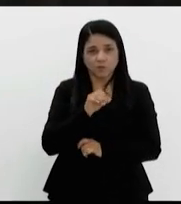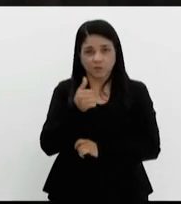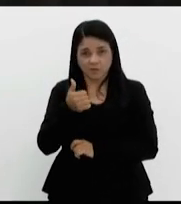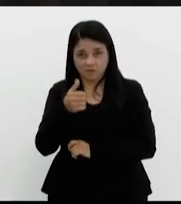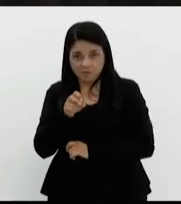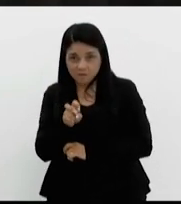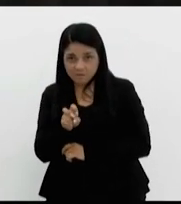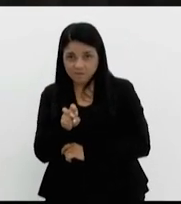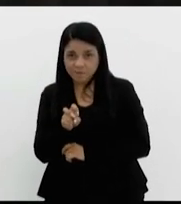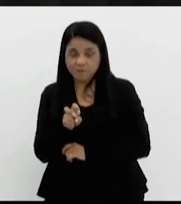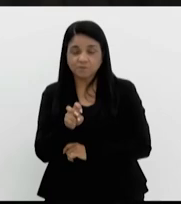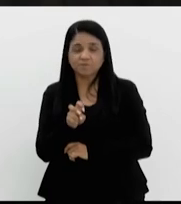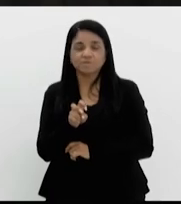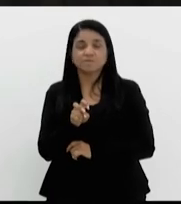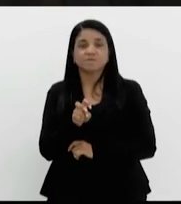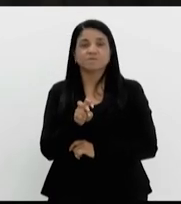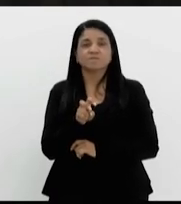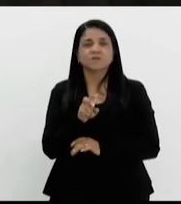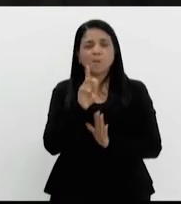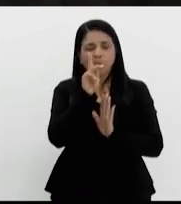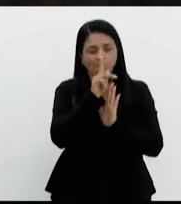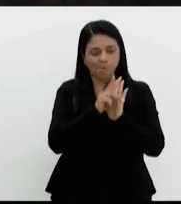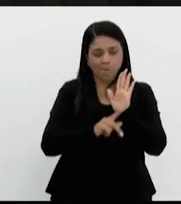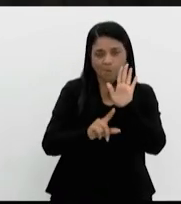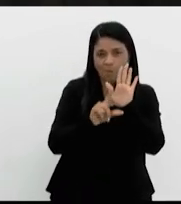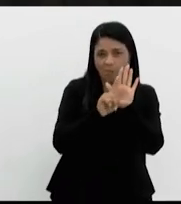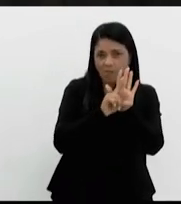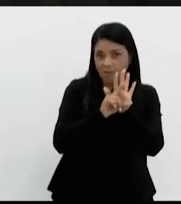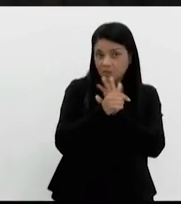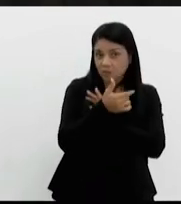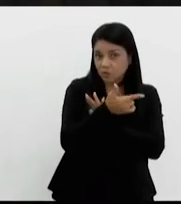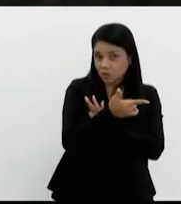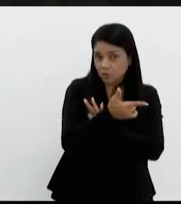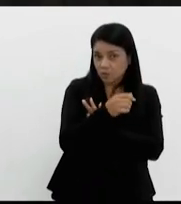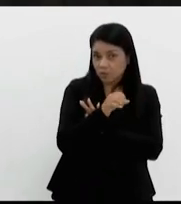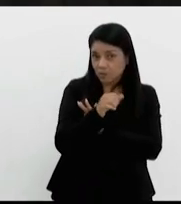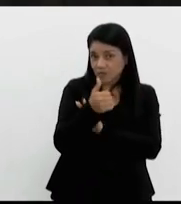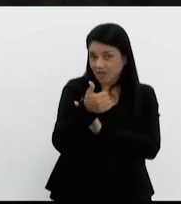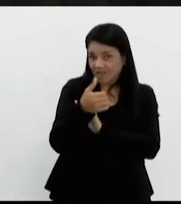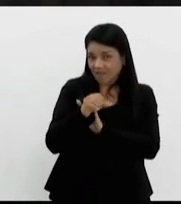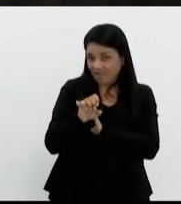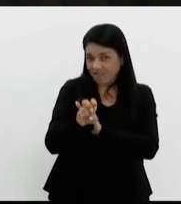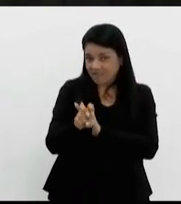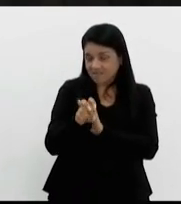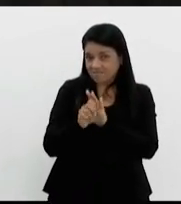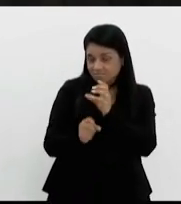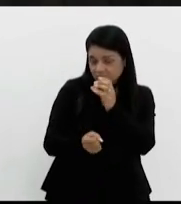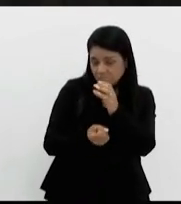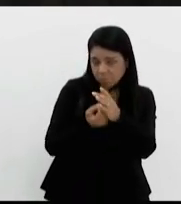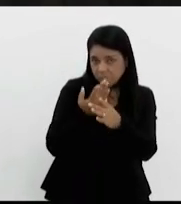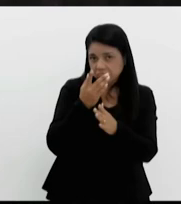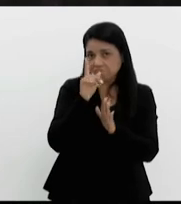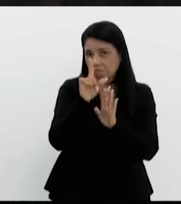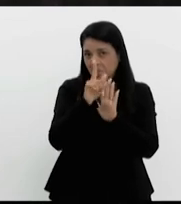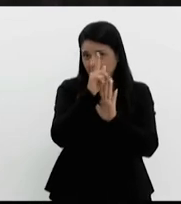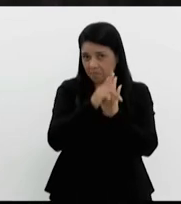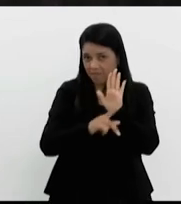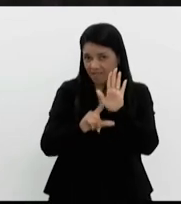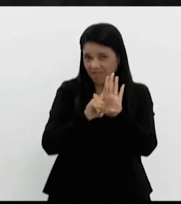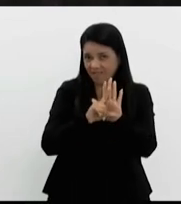Nós fizemos esse projeto de lei em 2015. E há quase uma década